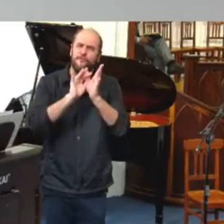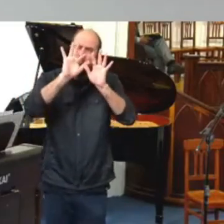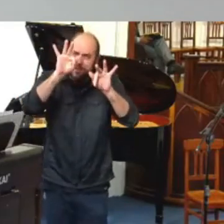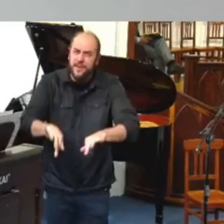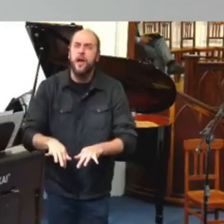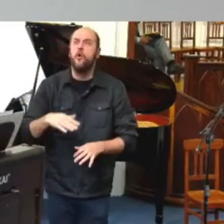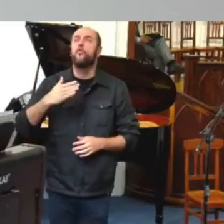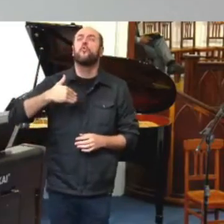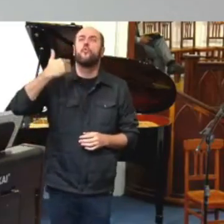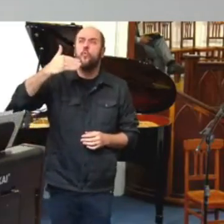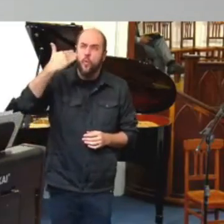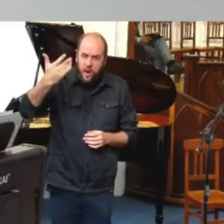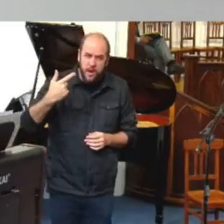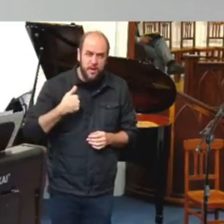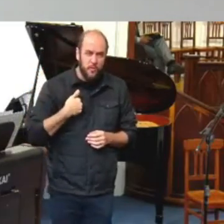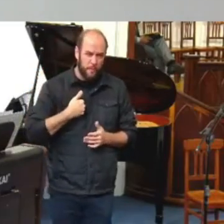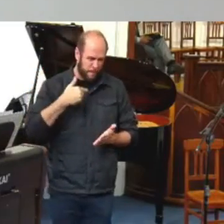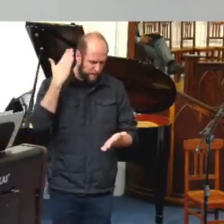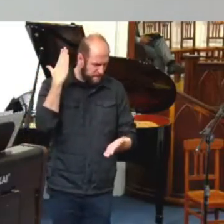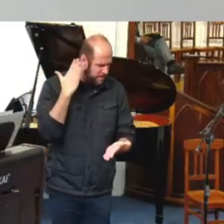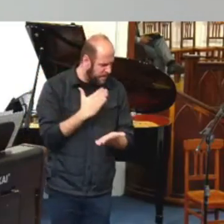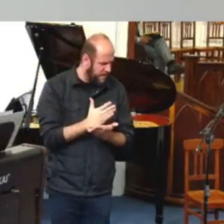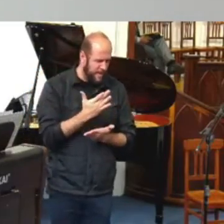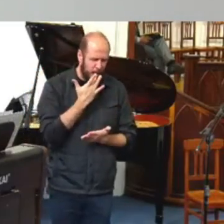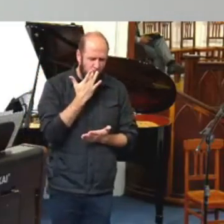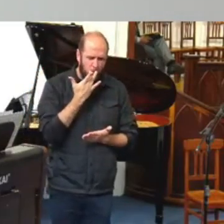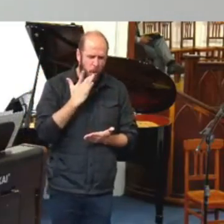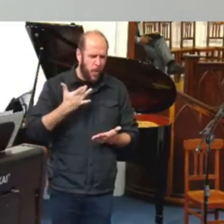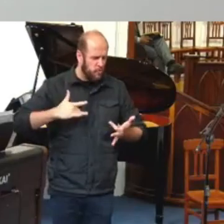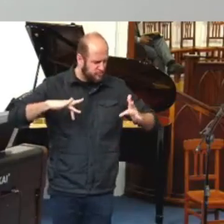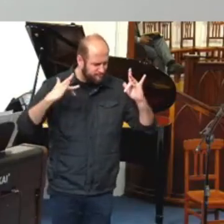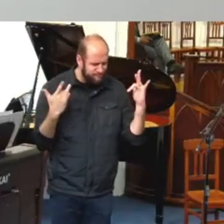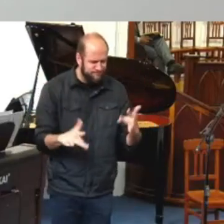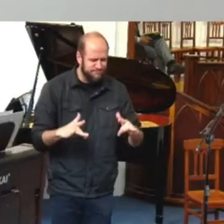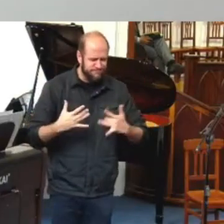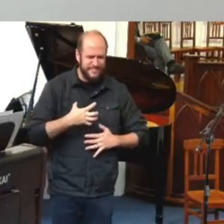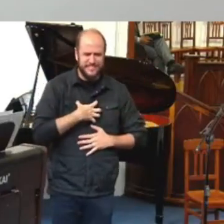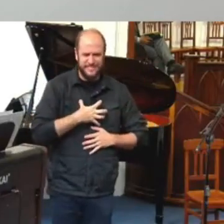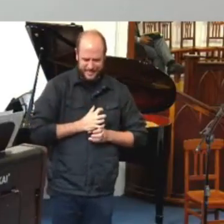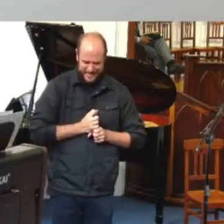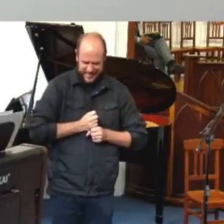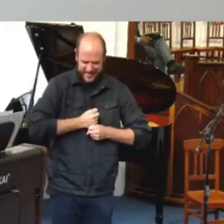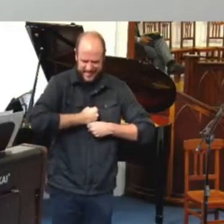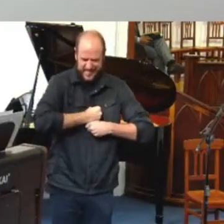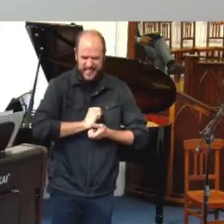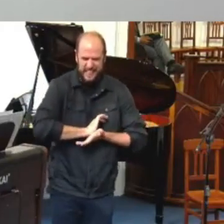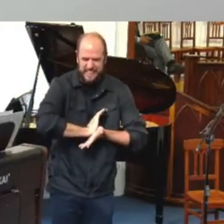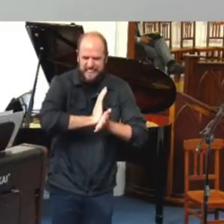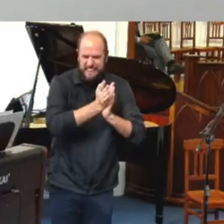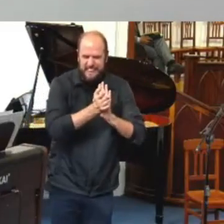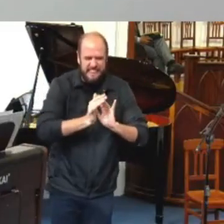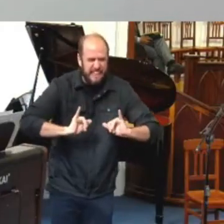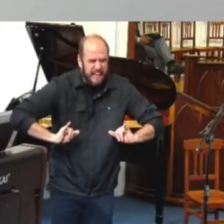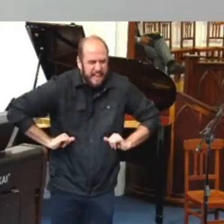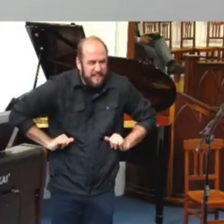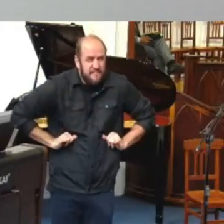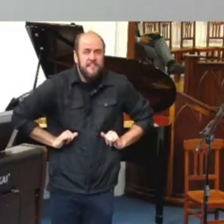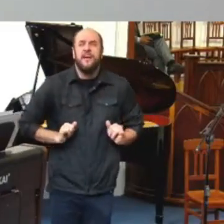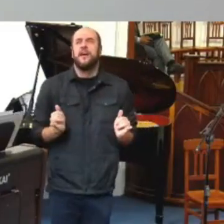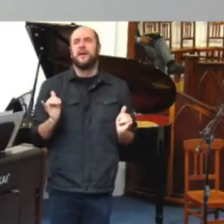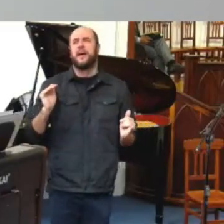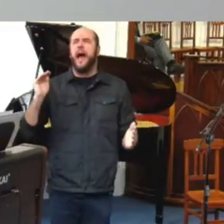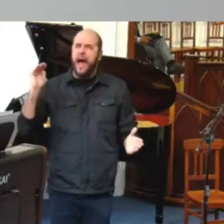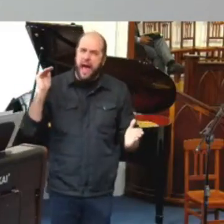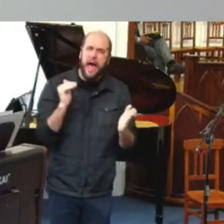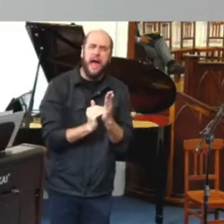Até quando eu vou sentir os meus ossos sendo esmagados? Até quando, Senhor, eu vou